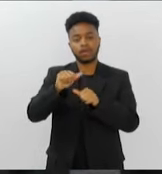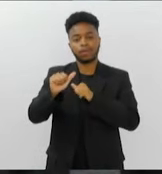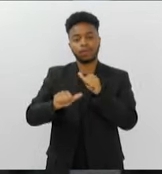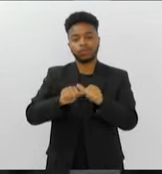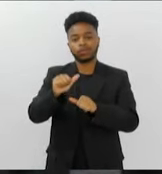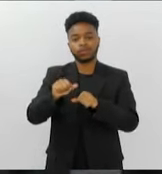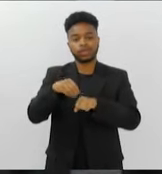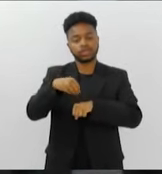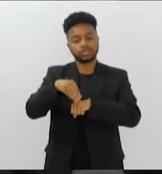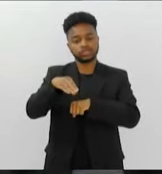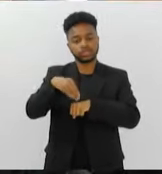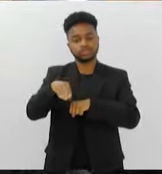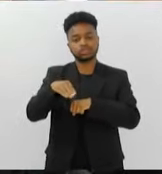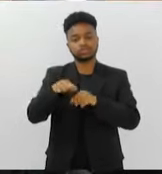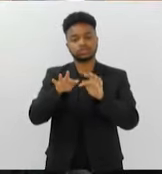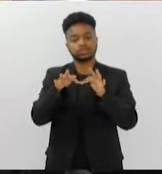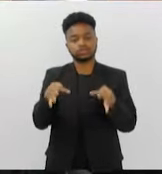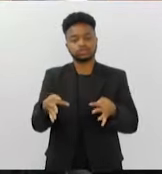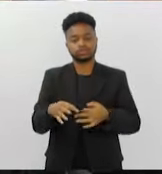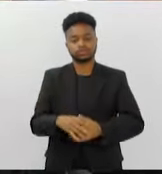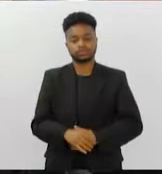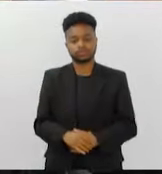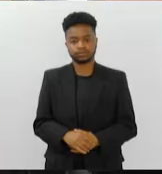indicação simples.